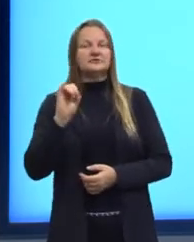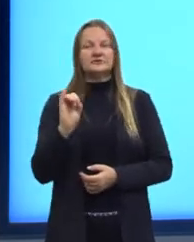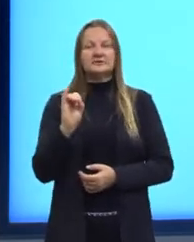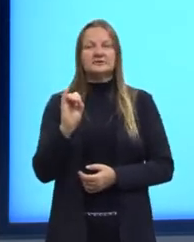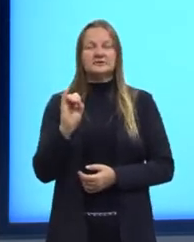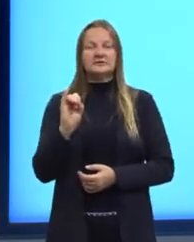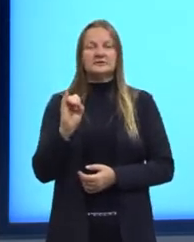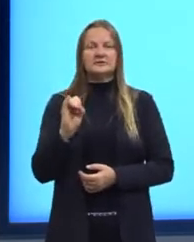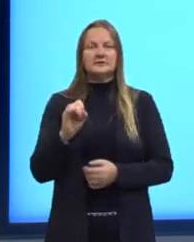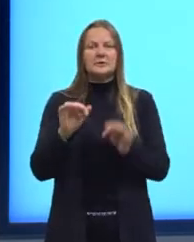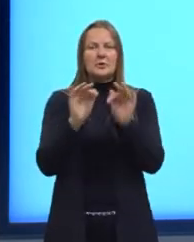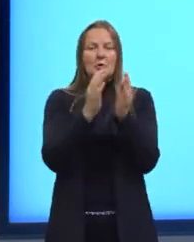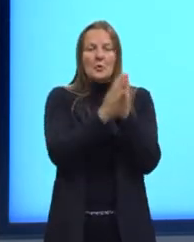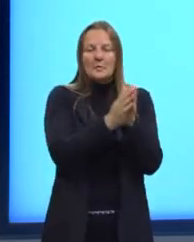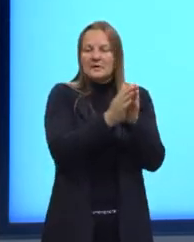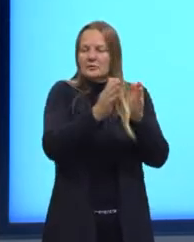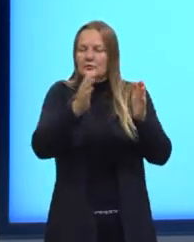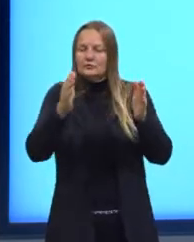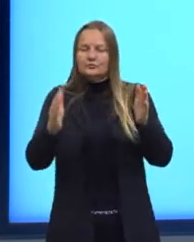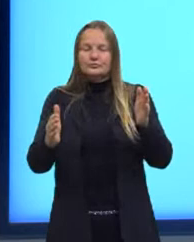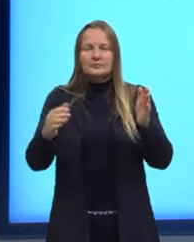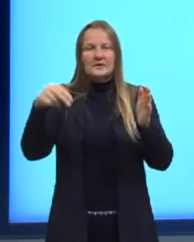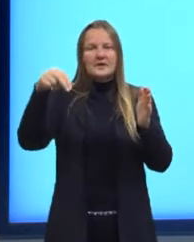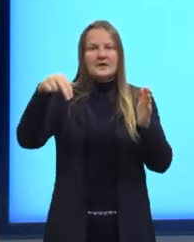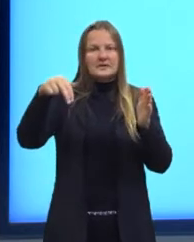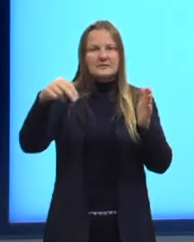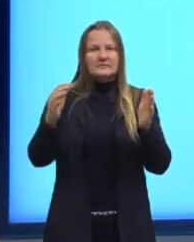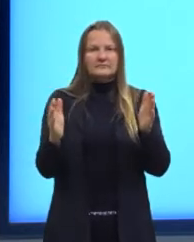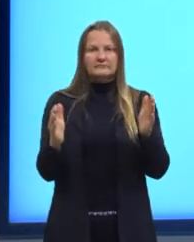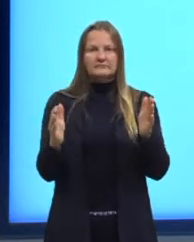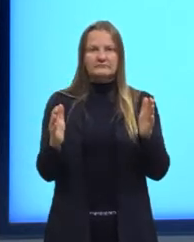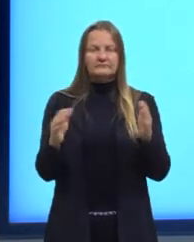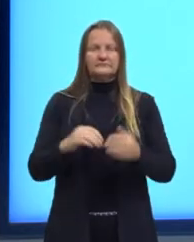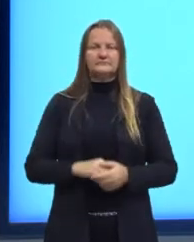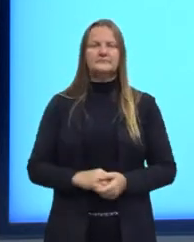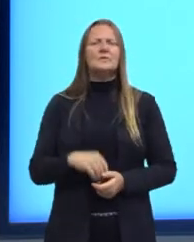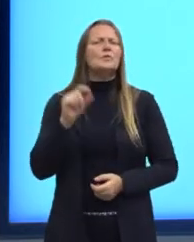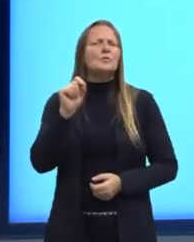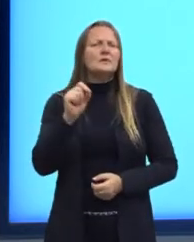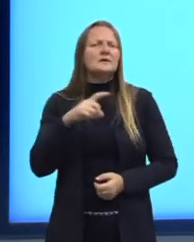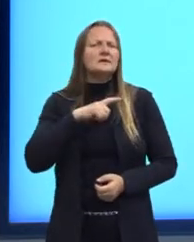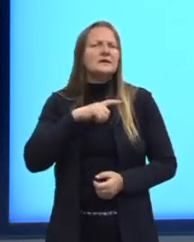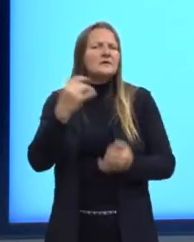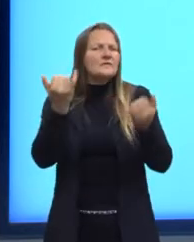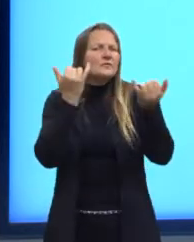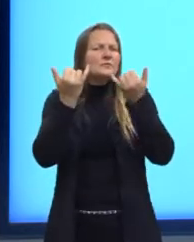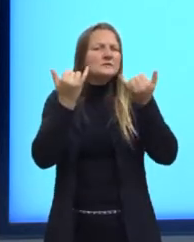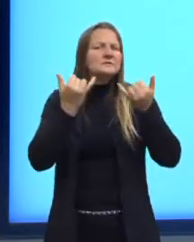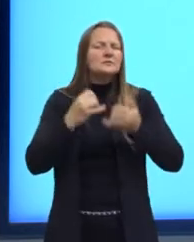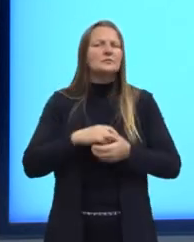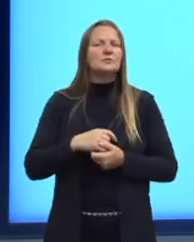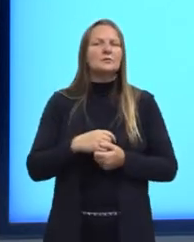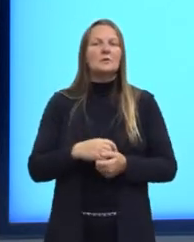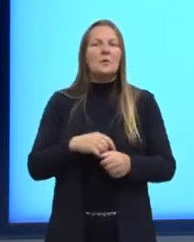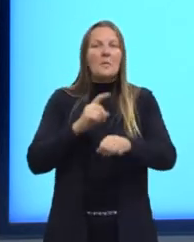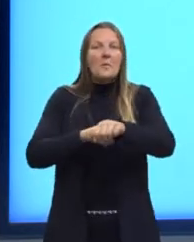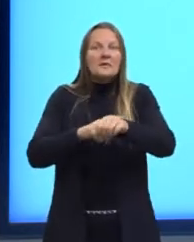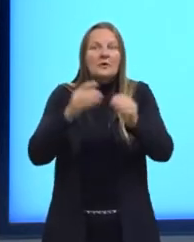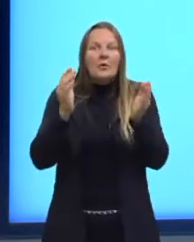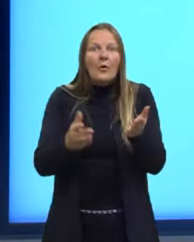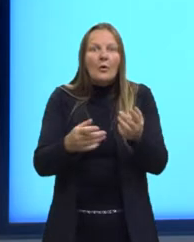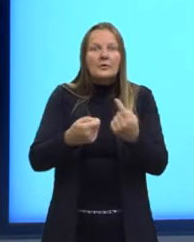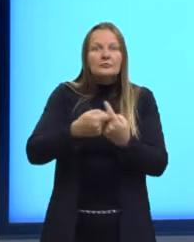e e o período de tempo n Tá o que que nós temos de informação o valor presente